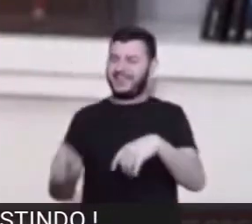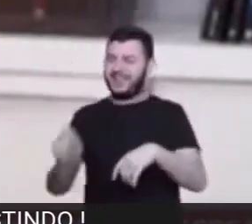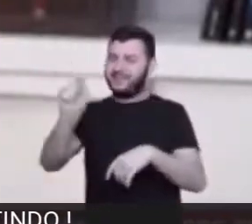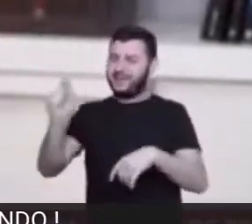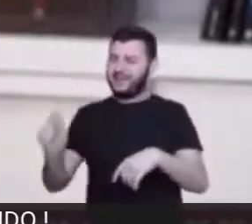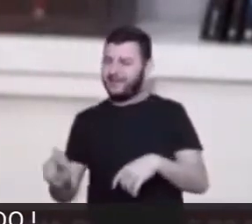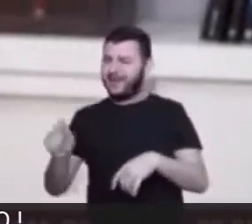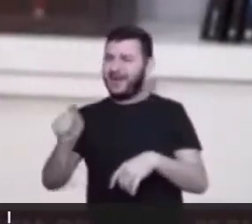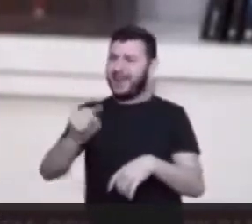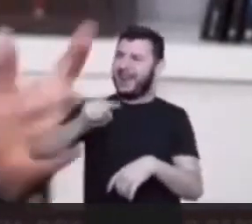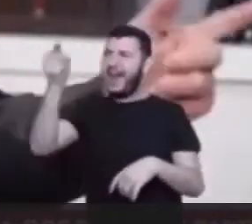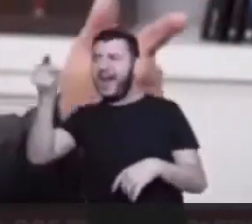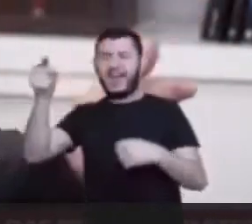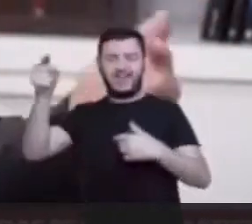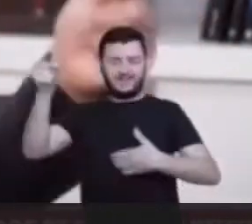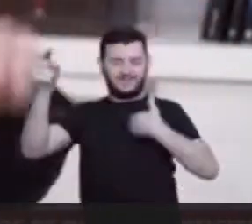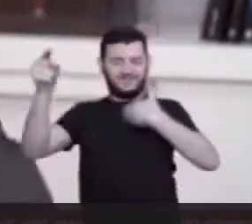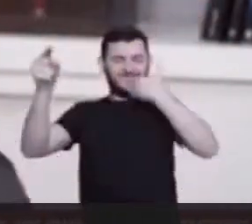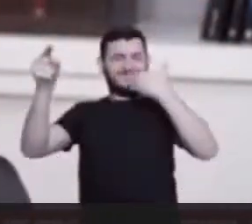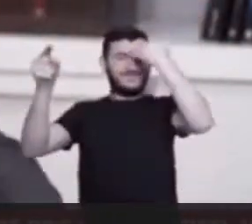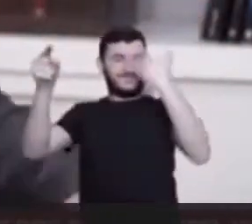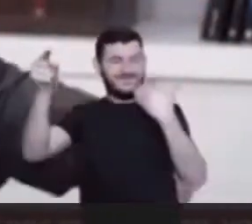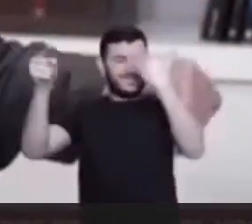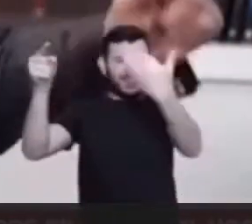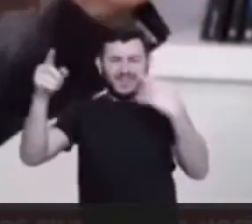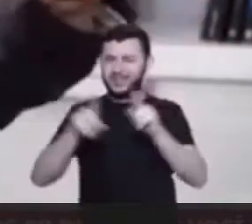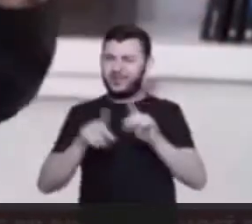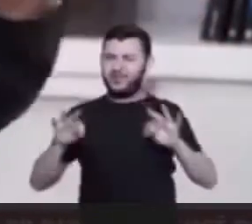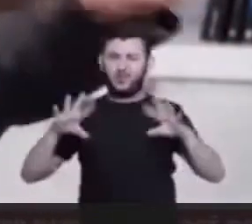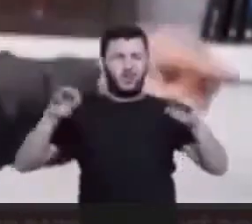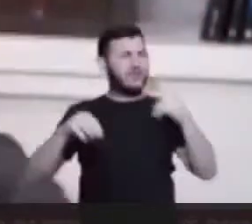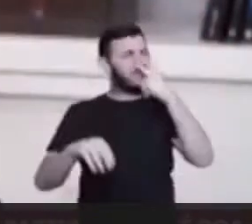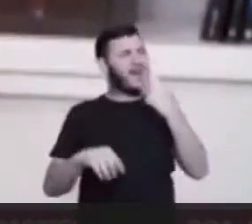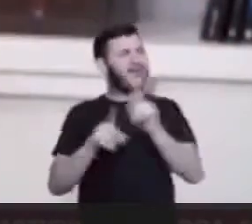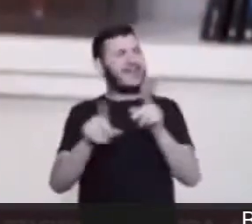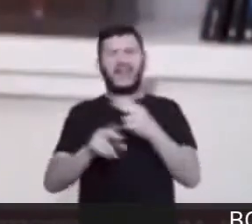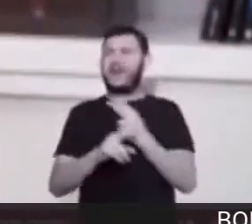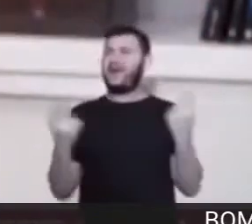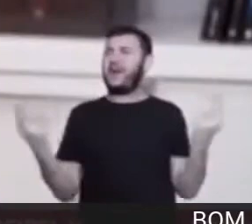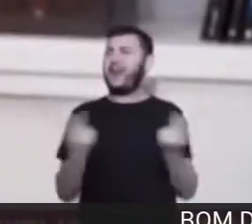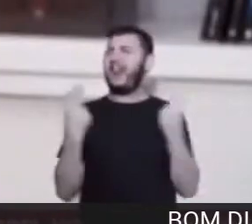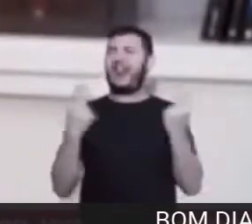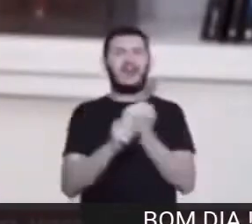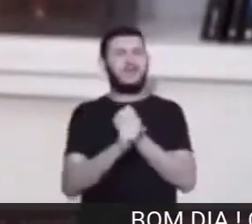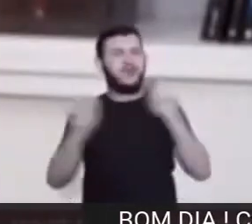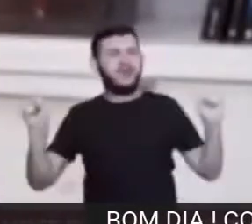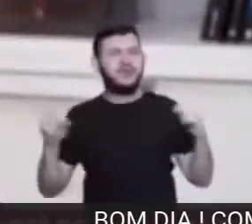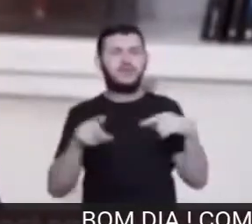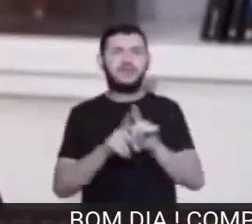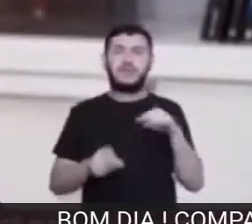parecia impossível. O Celso Amorim, eu e o Erdogan da Turquia fomos